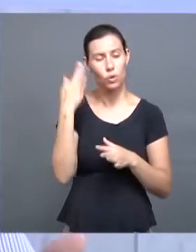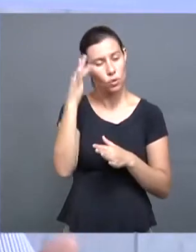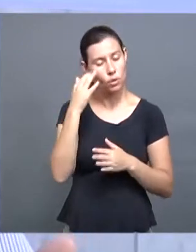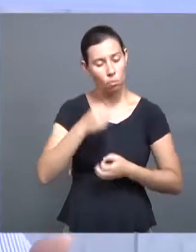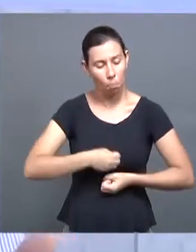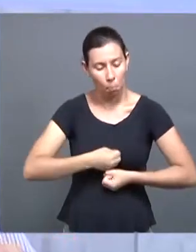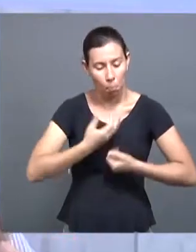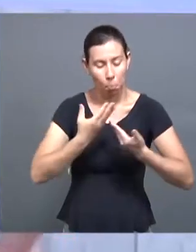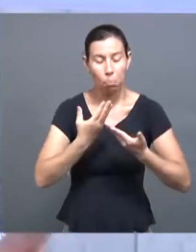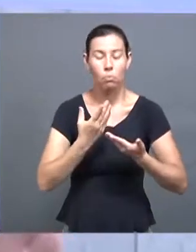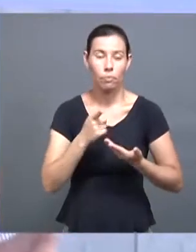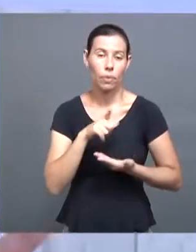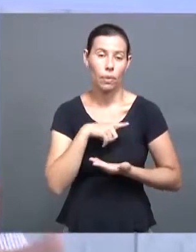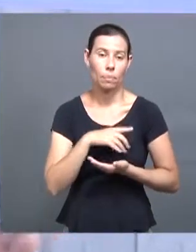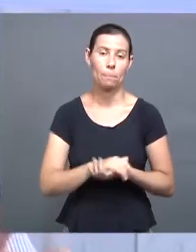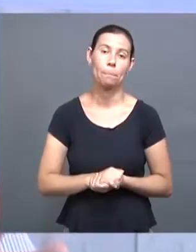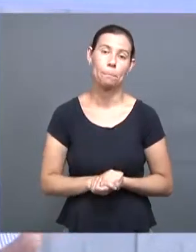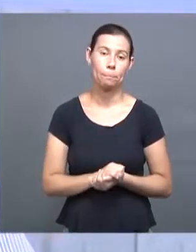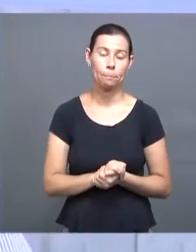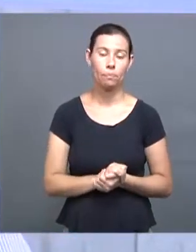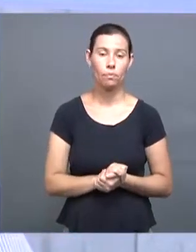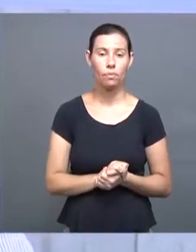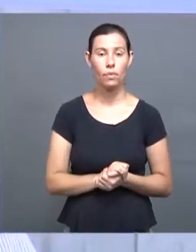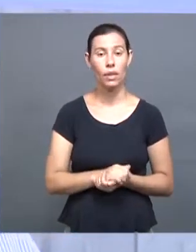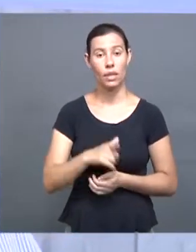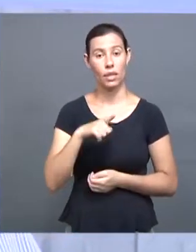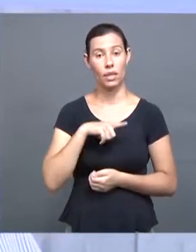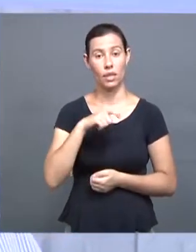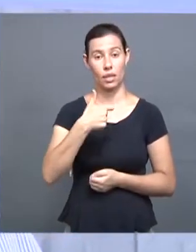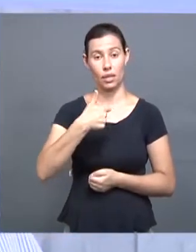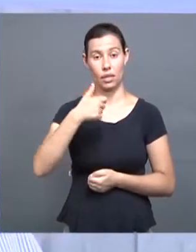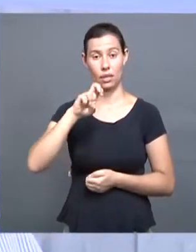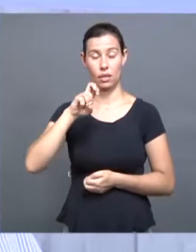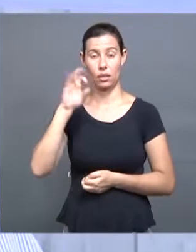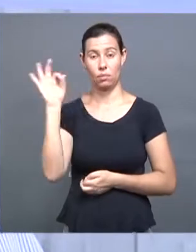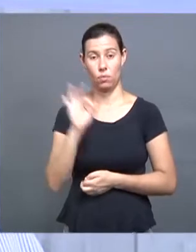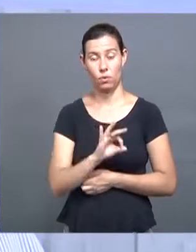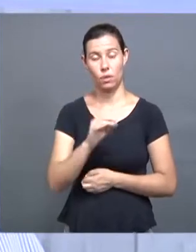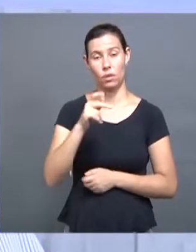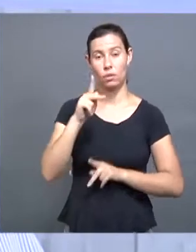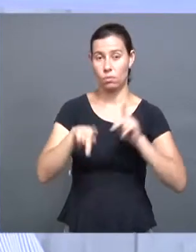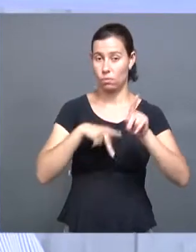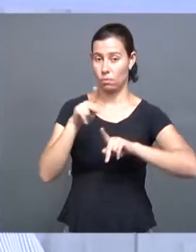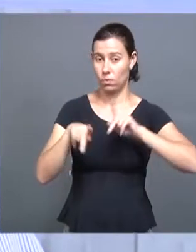mais comuns, mais ou menos atinge em torno aí de 15% da população.